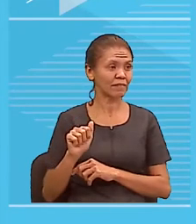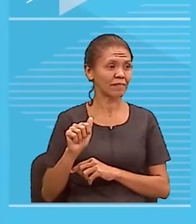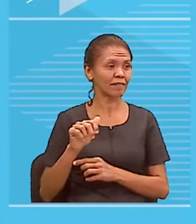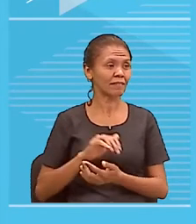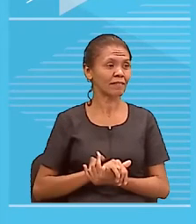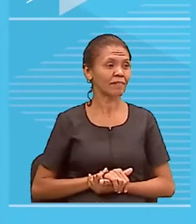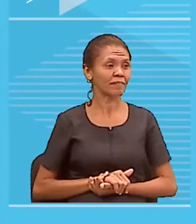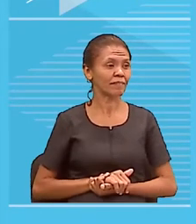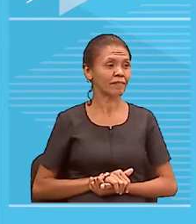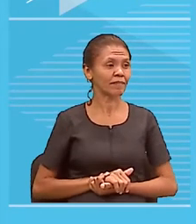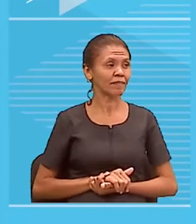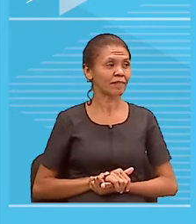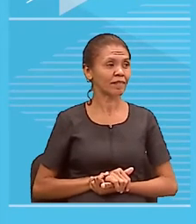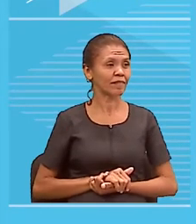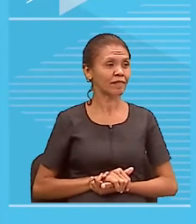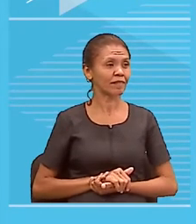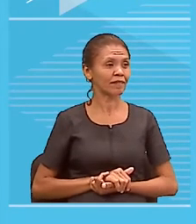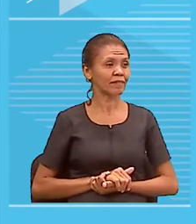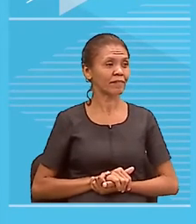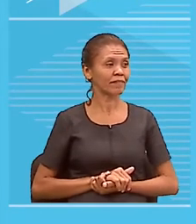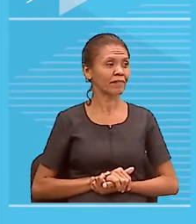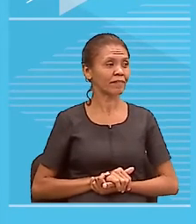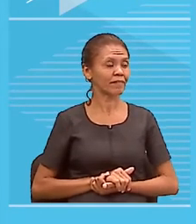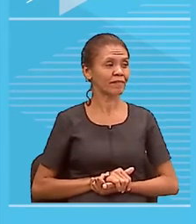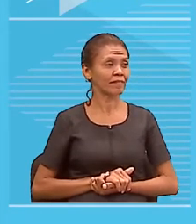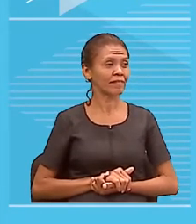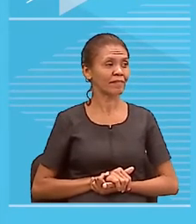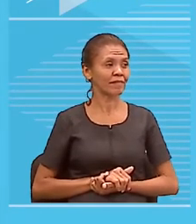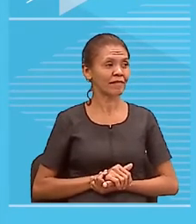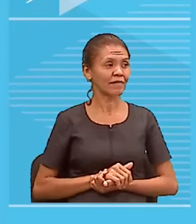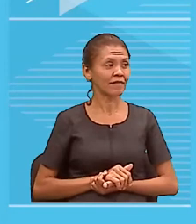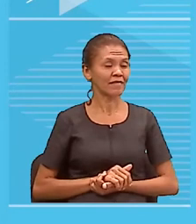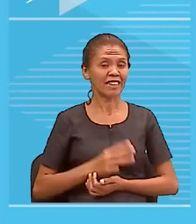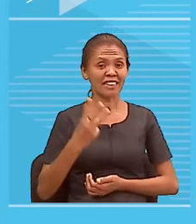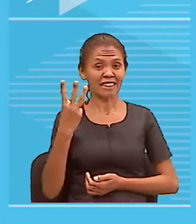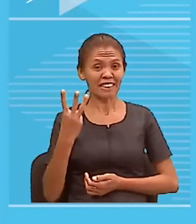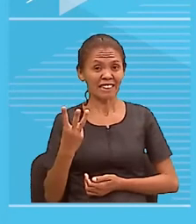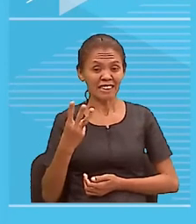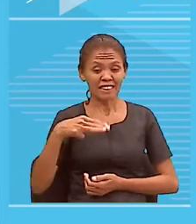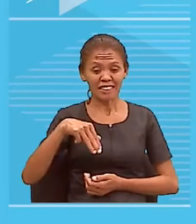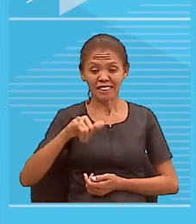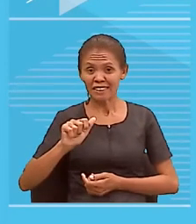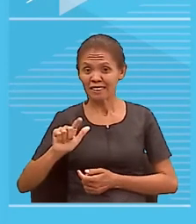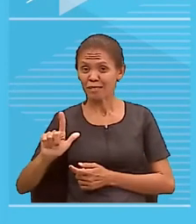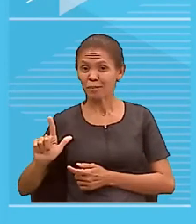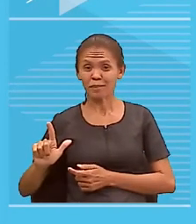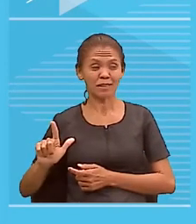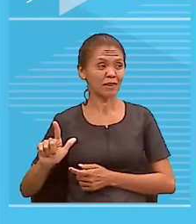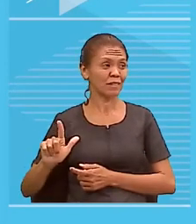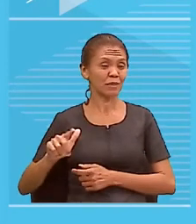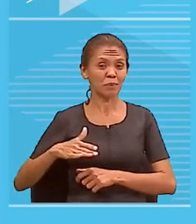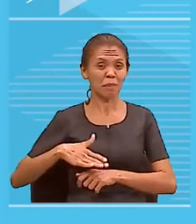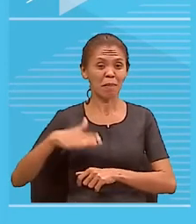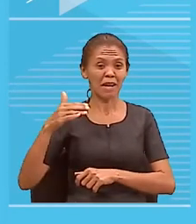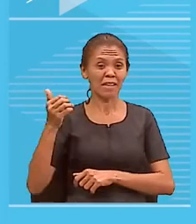forte Geralmente se não me engano esteve é 3 mil vezes mais doce que o